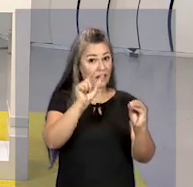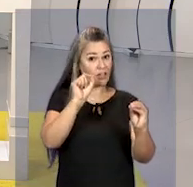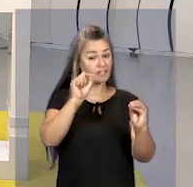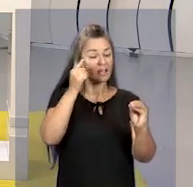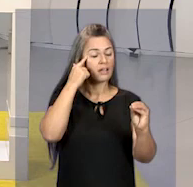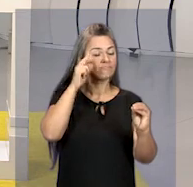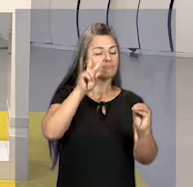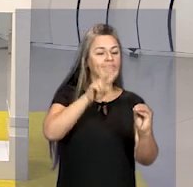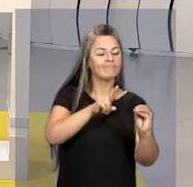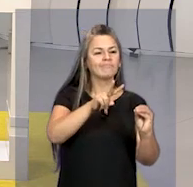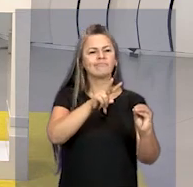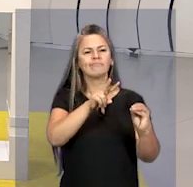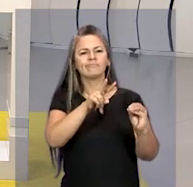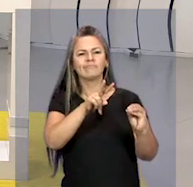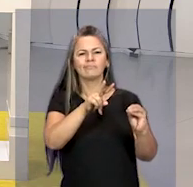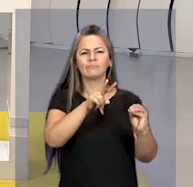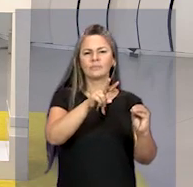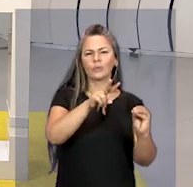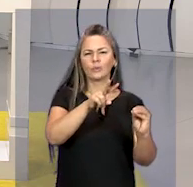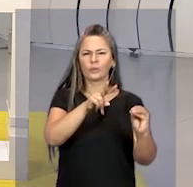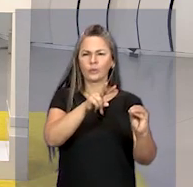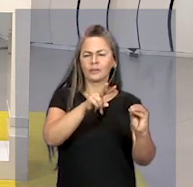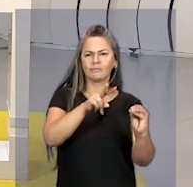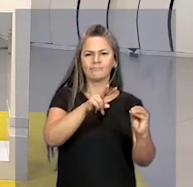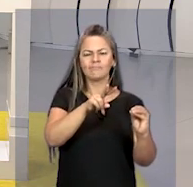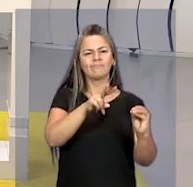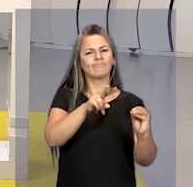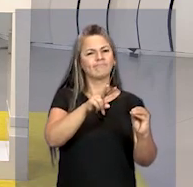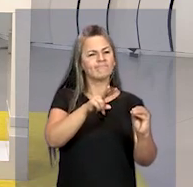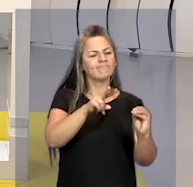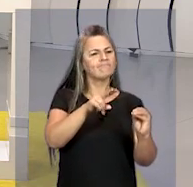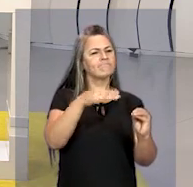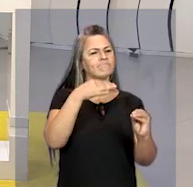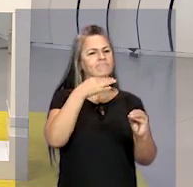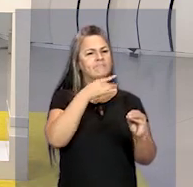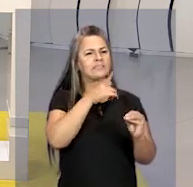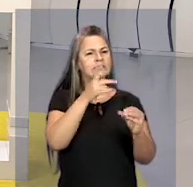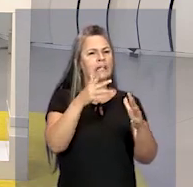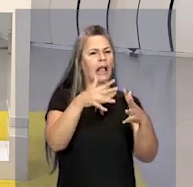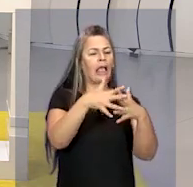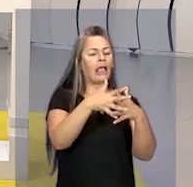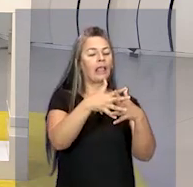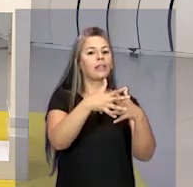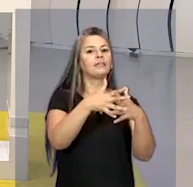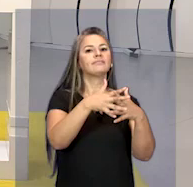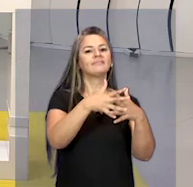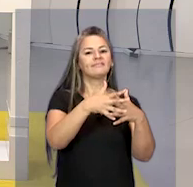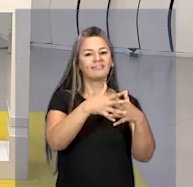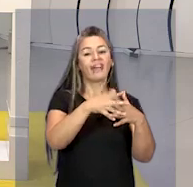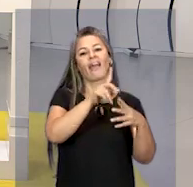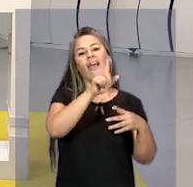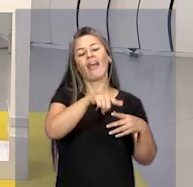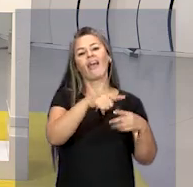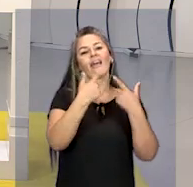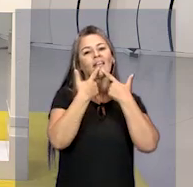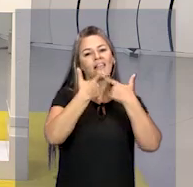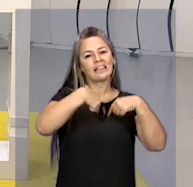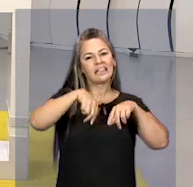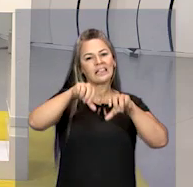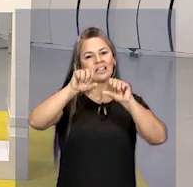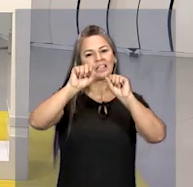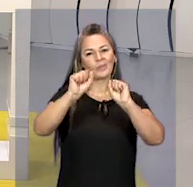atrair tanto assim um olhar de forma que as coisas começam a se confundir. E é nessa linguagem, nesse ponto,